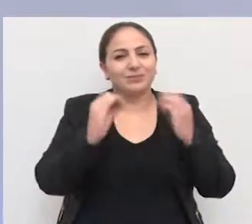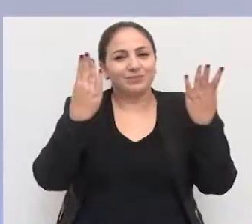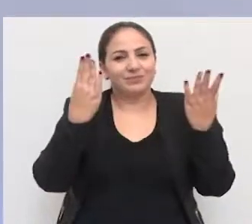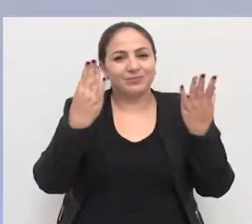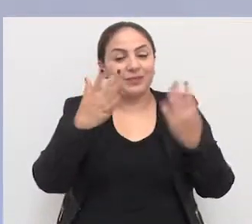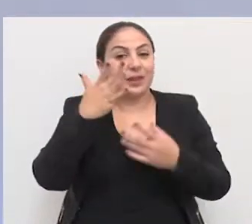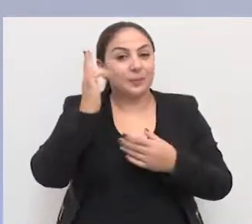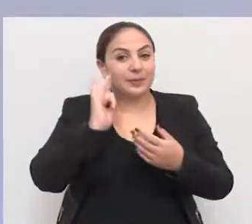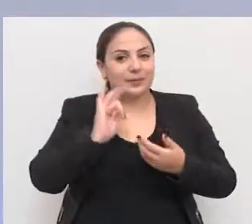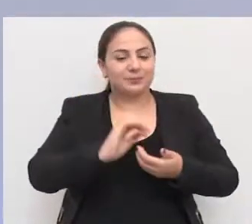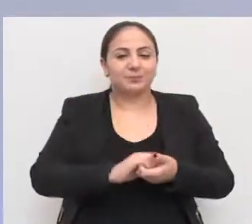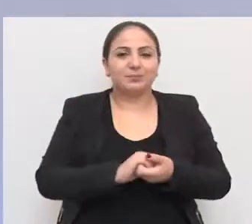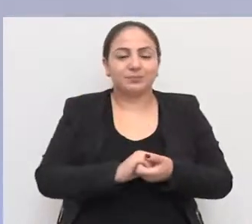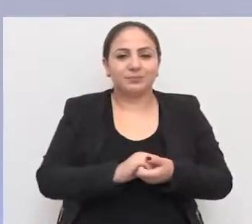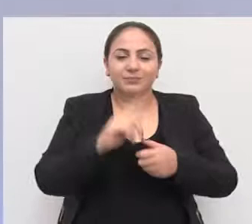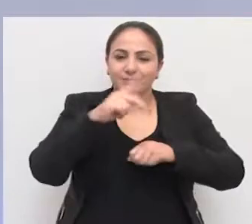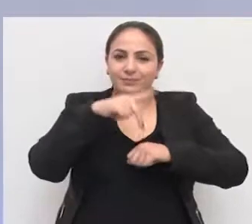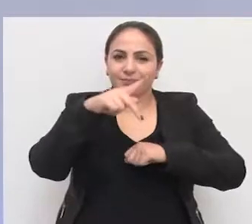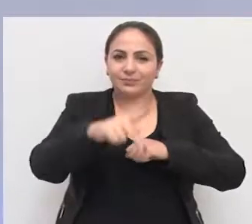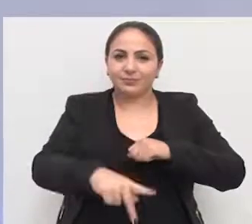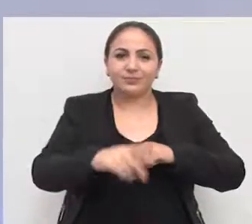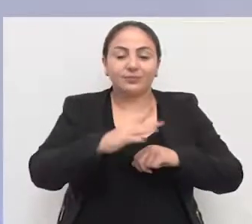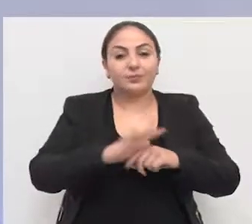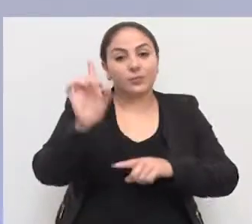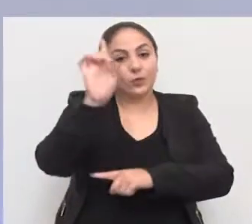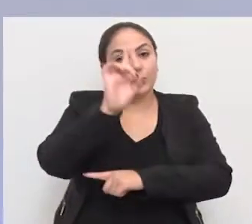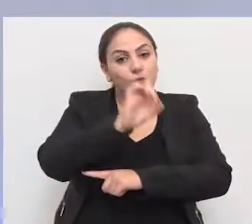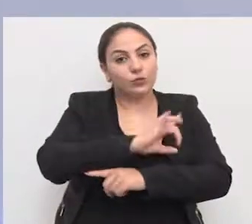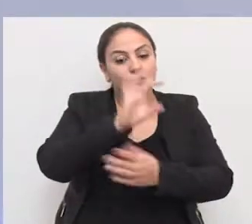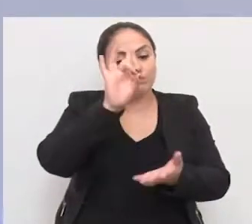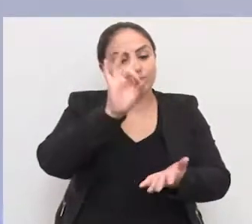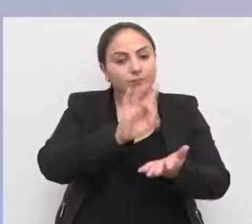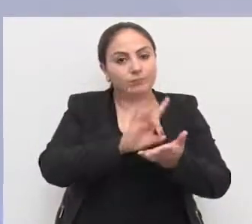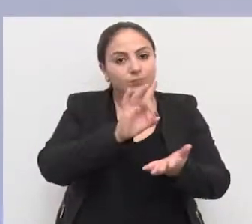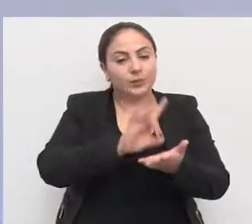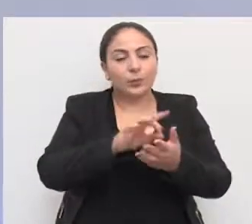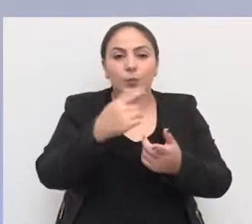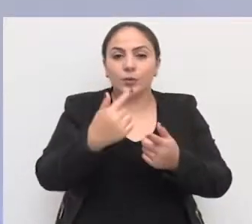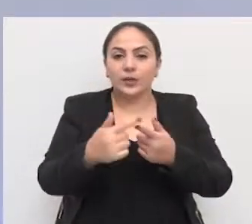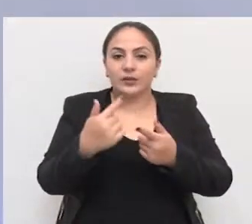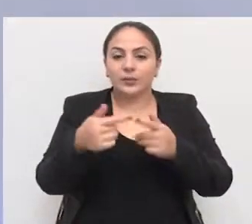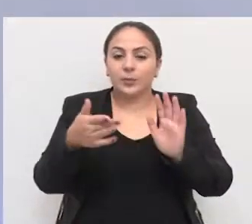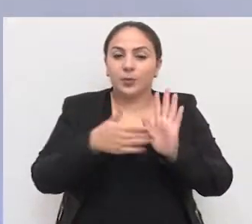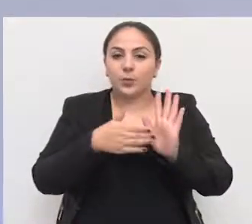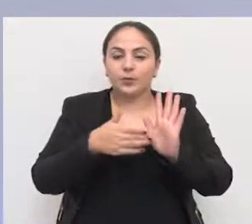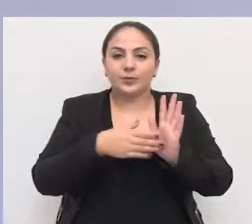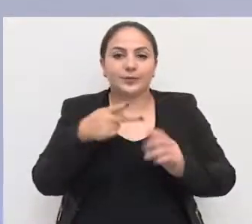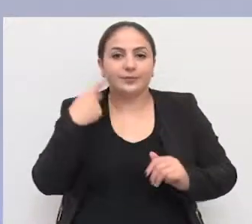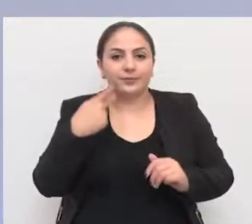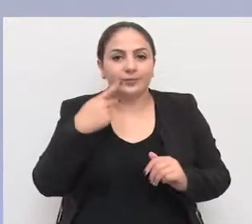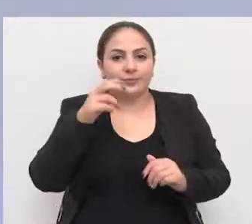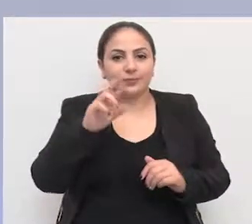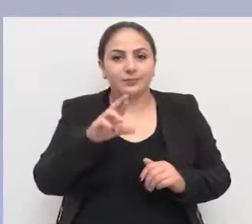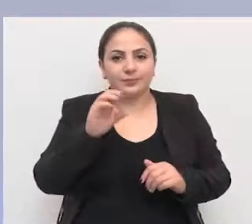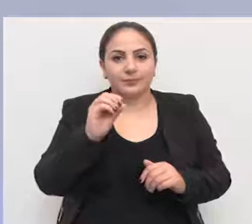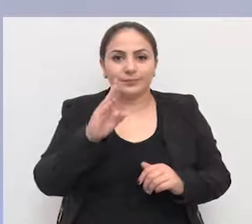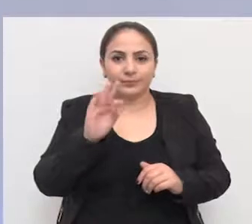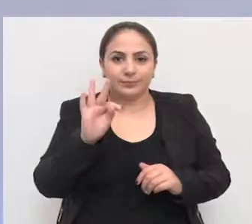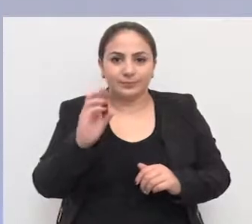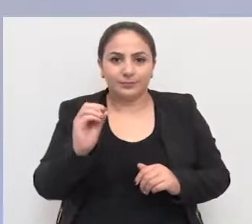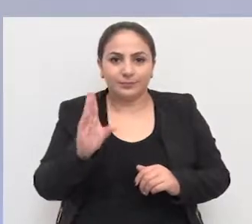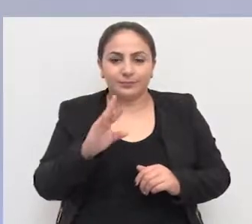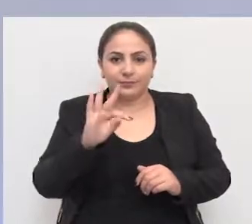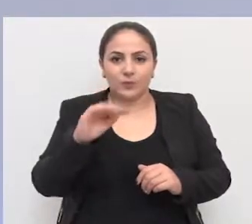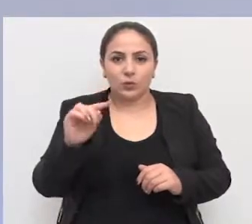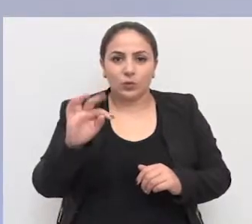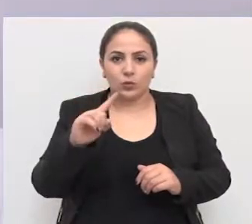será celebrado amanhã. Em Passo Fundo, a data foi instituída a partir de uma proposta do vereador Roberto